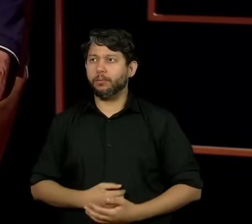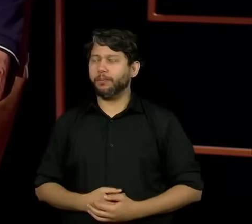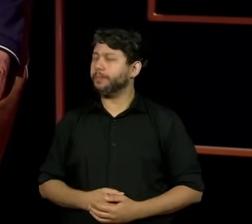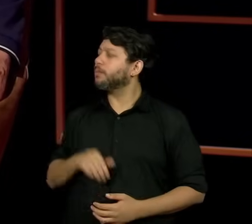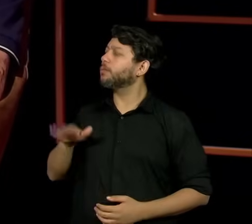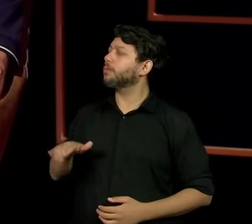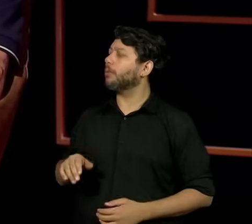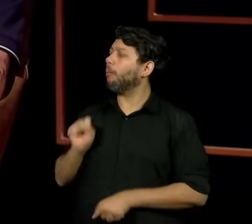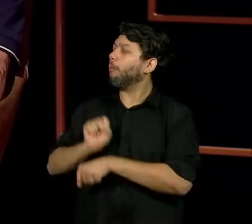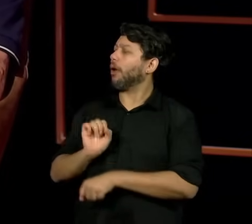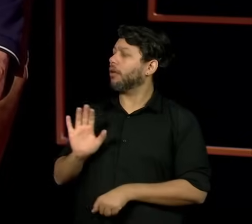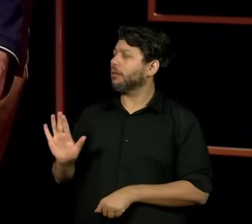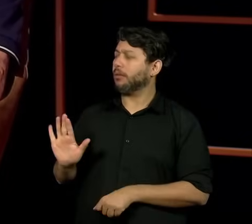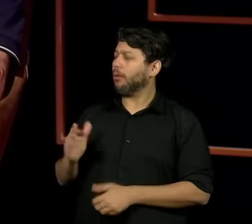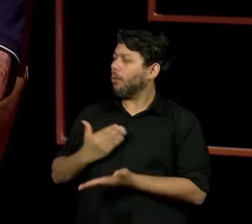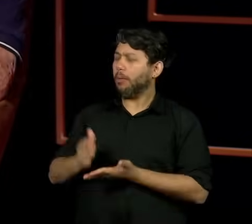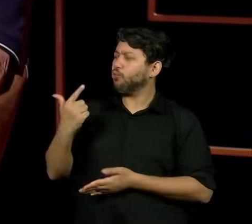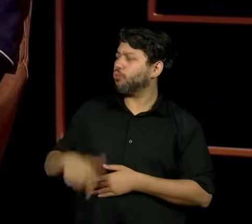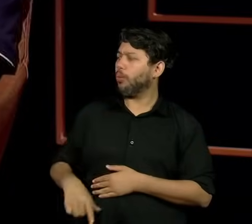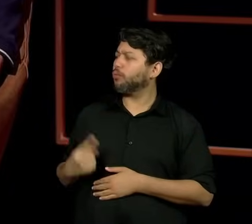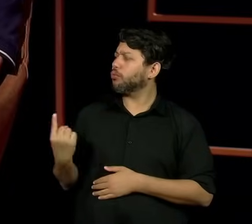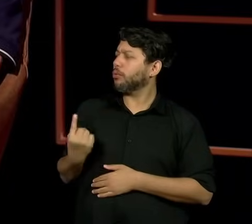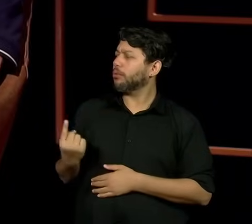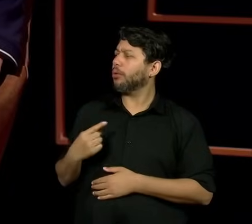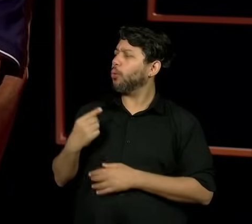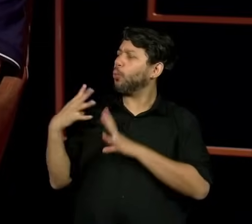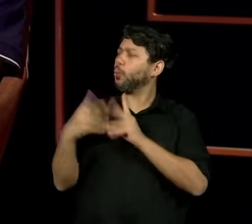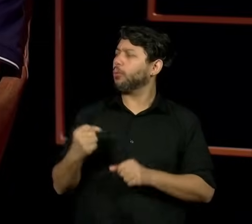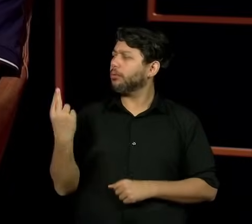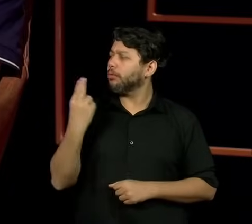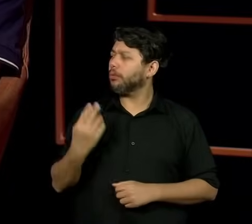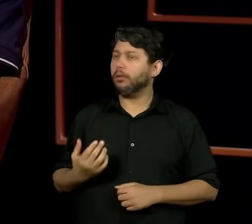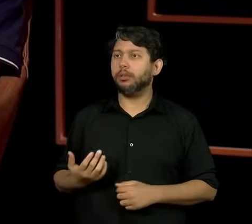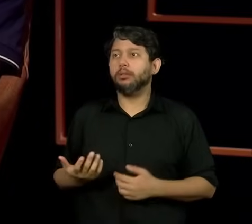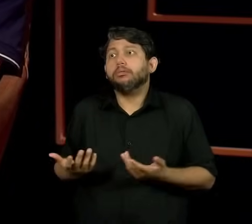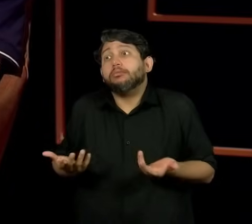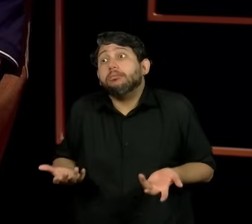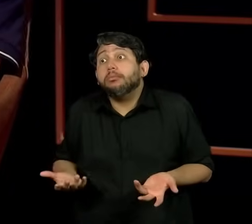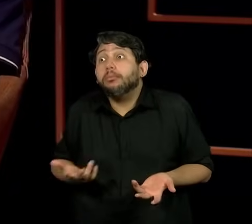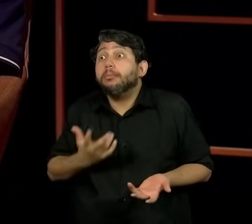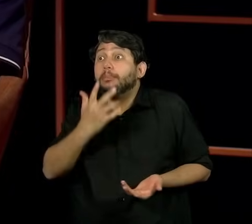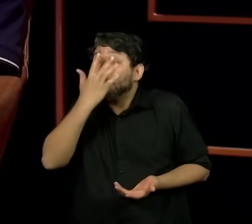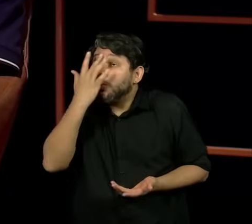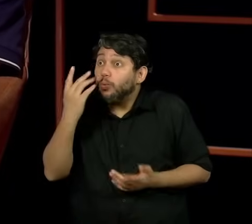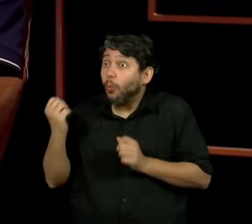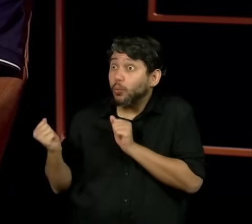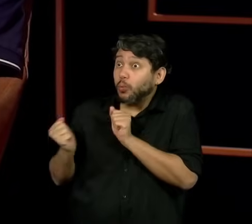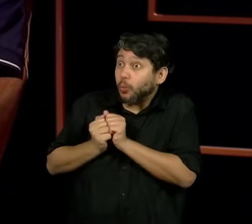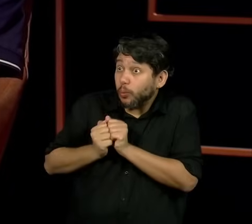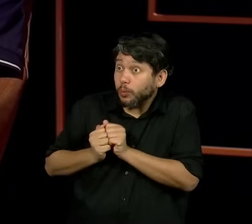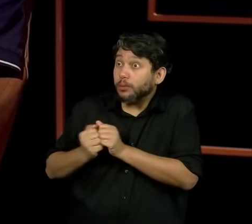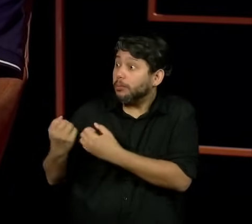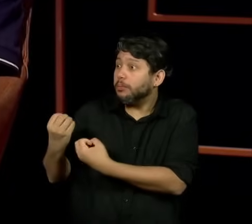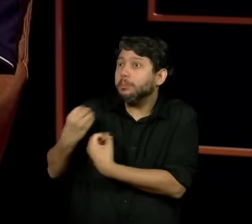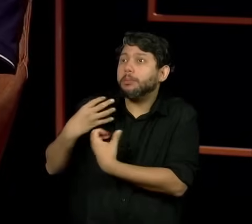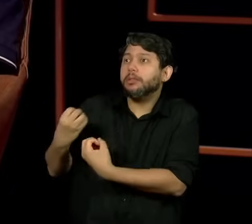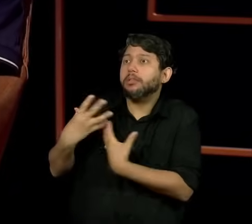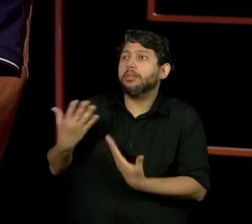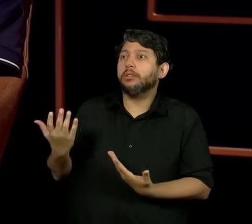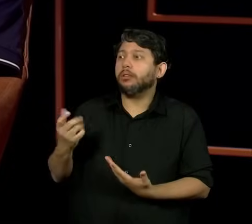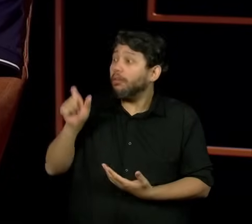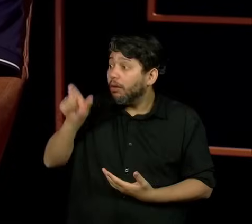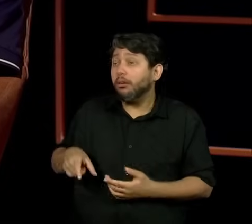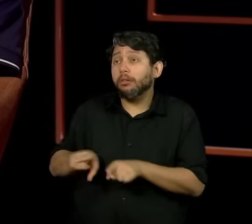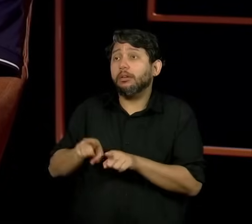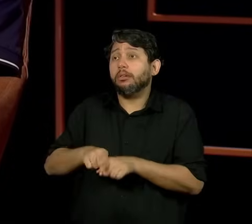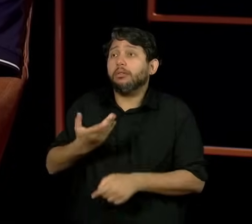de novo, porque você não vai conseguir fazer tudo. Mas olha, foi um grande mestre, foi um grande amigo. E às vezes, uma vez, eu